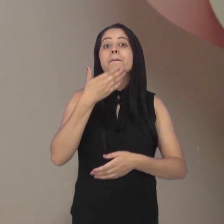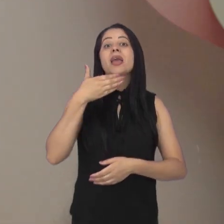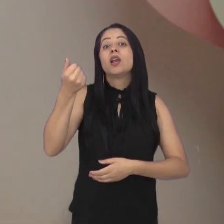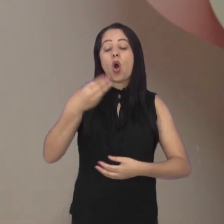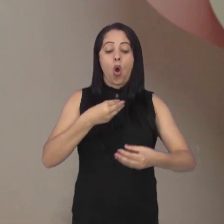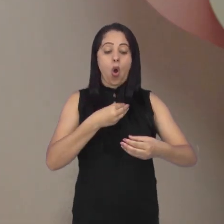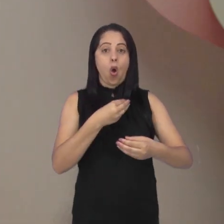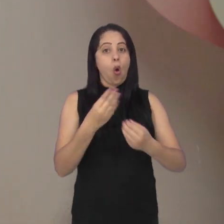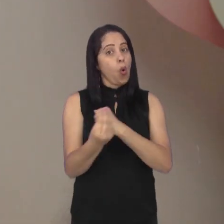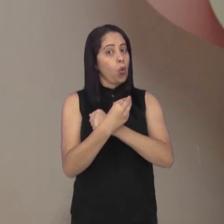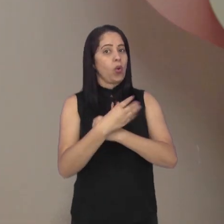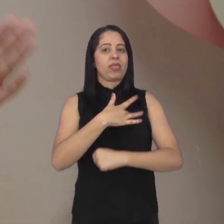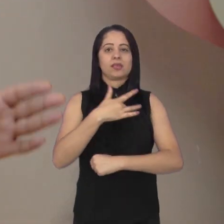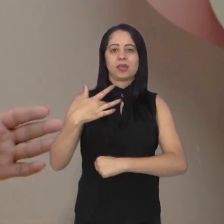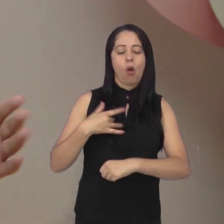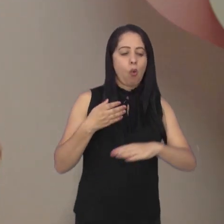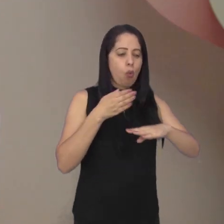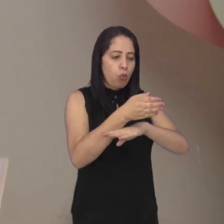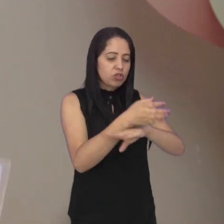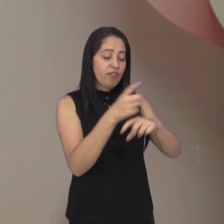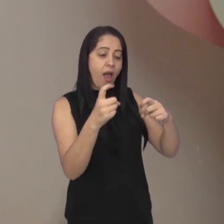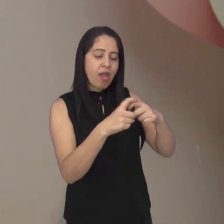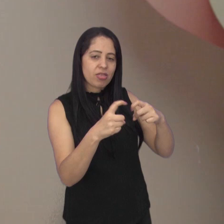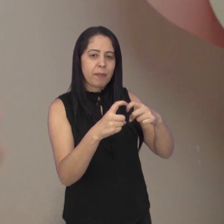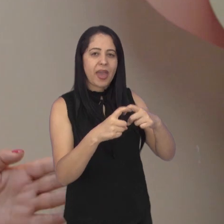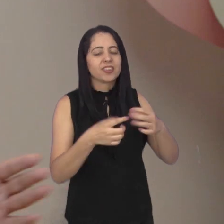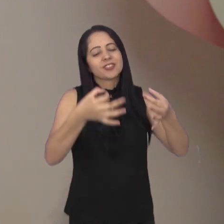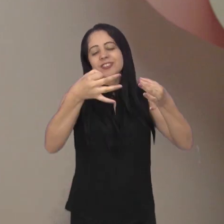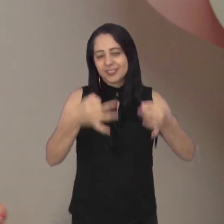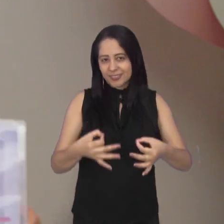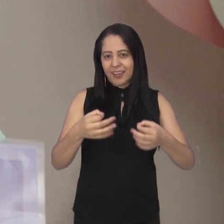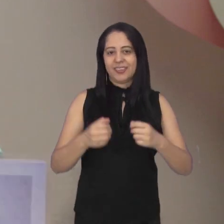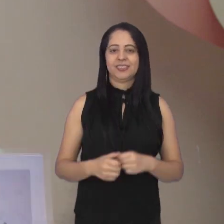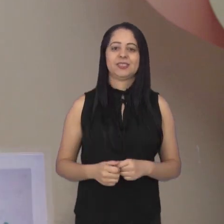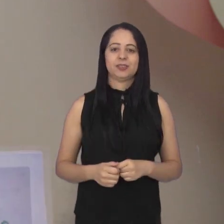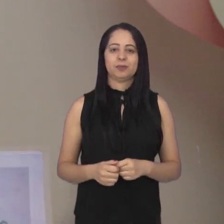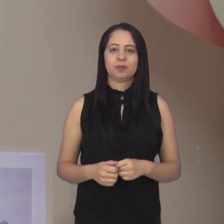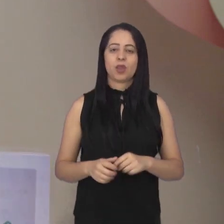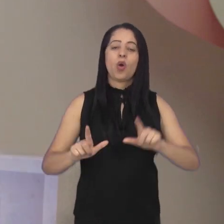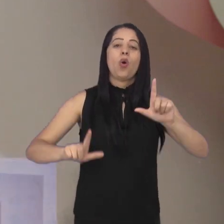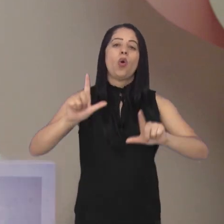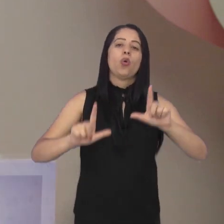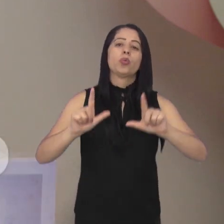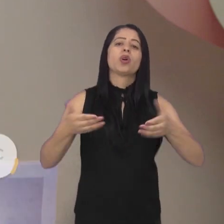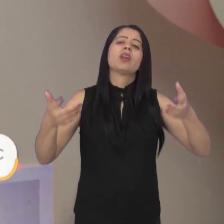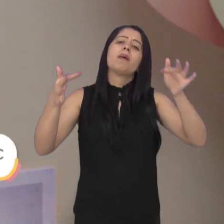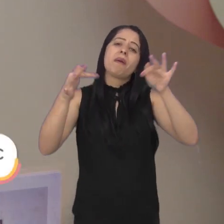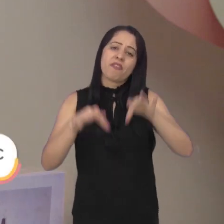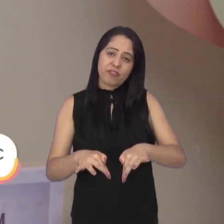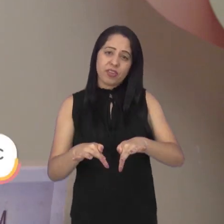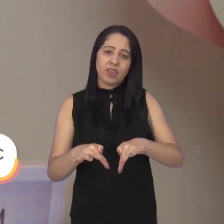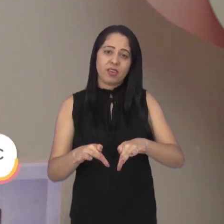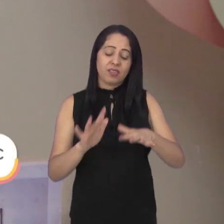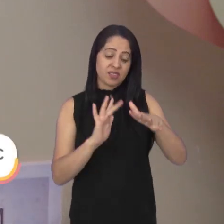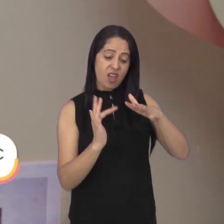remediar. Vai antes, procura o médico, né, o tratamento e fica tudo certinho. O De Bem Com Você de